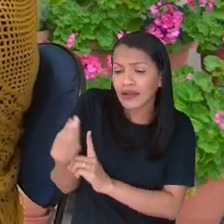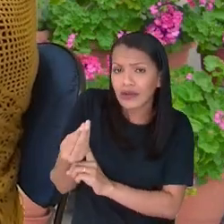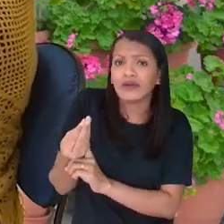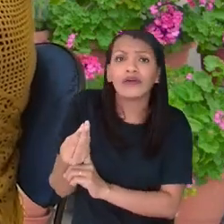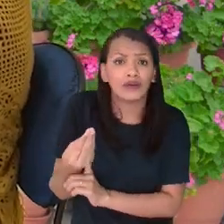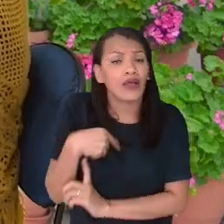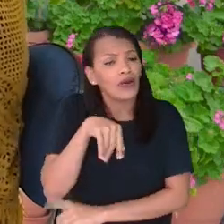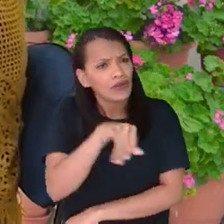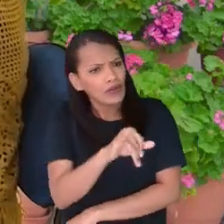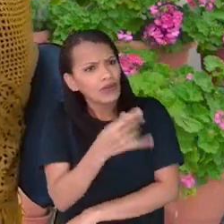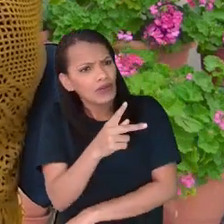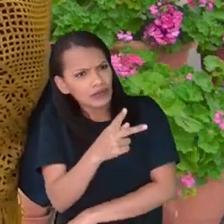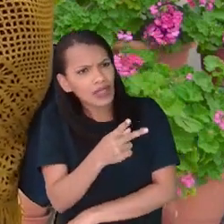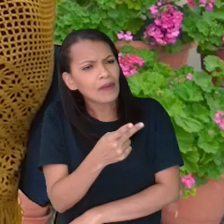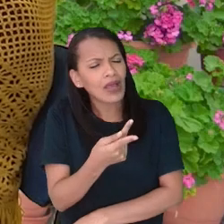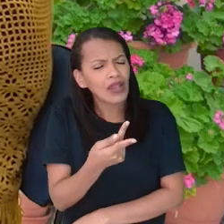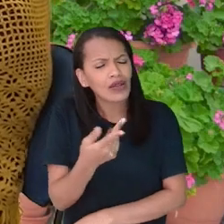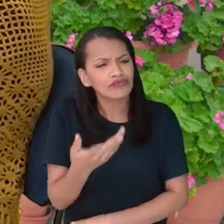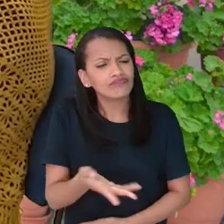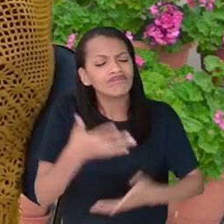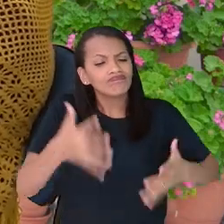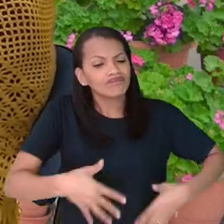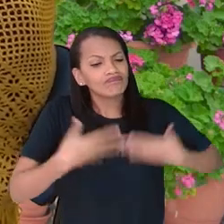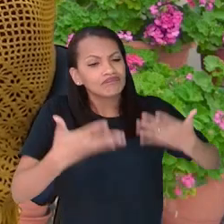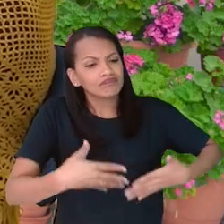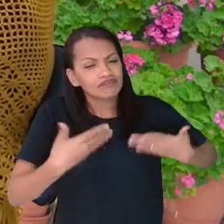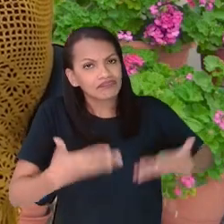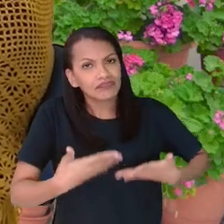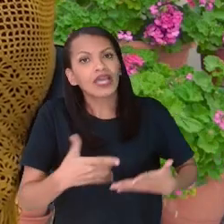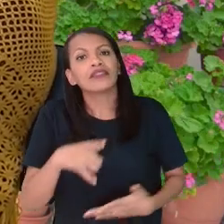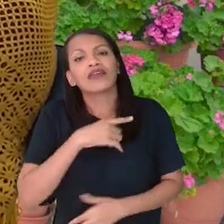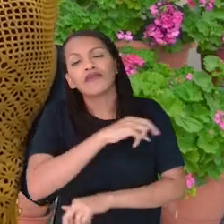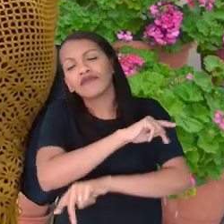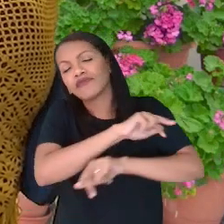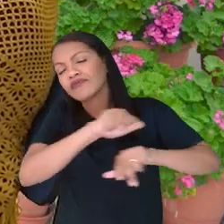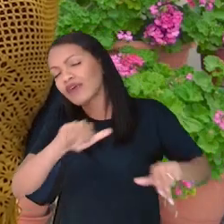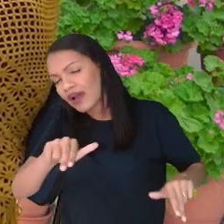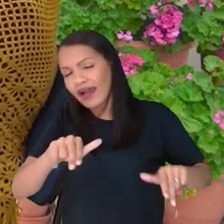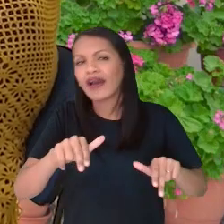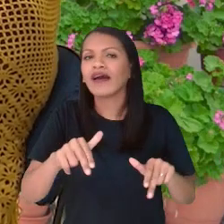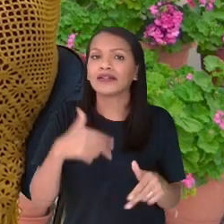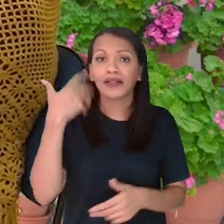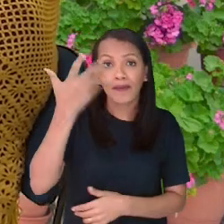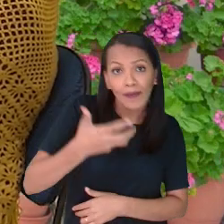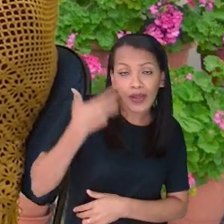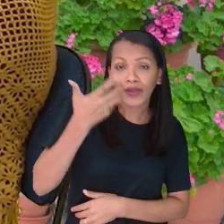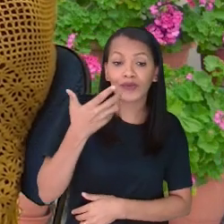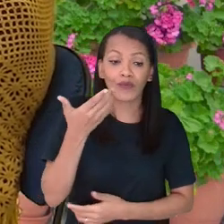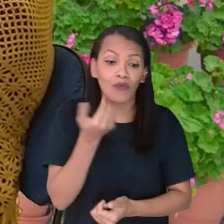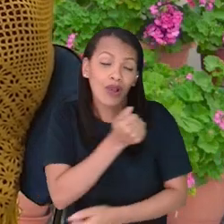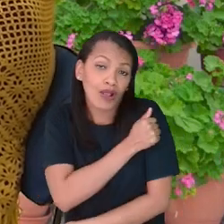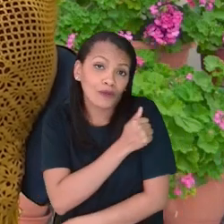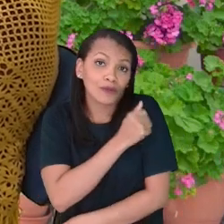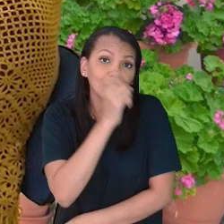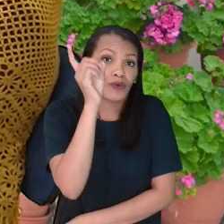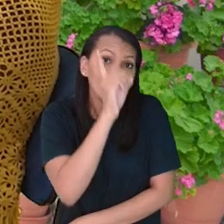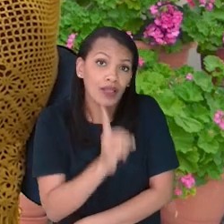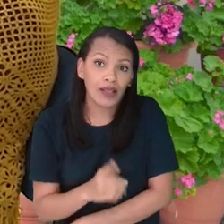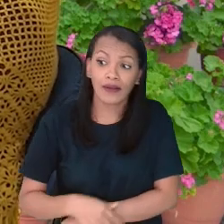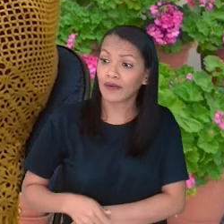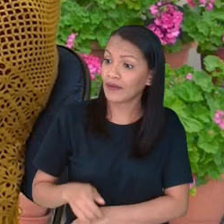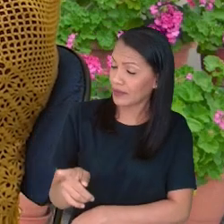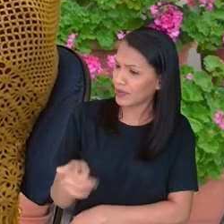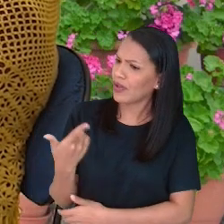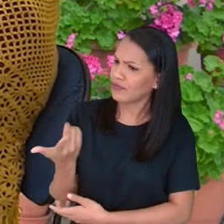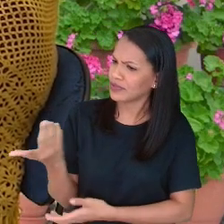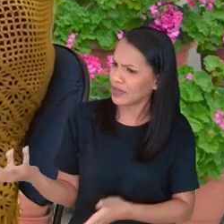Seu trabalho é uma inspiração. Eu priorizava as atividades musicais com meus alunos com deficiência. Ah, mas você é a dama